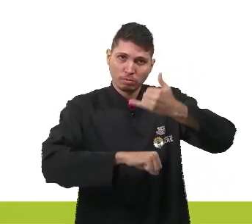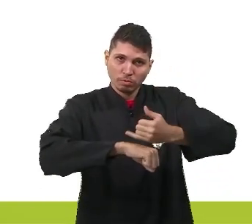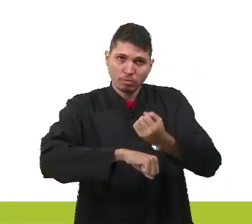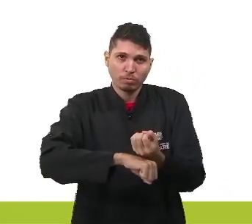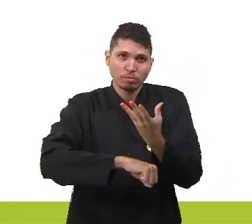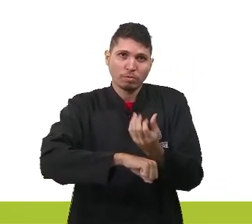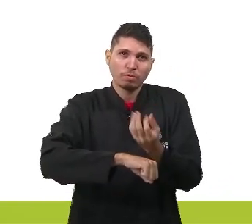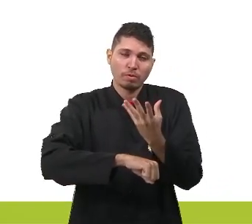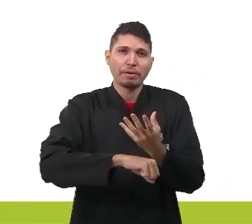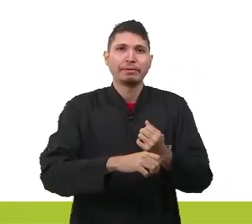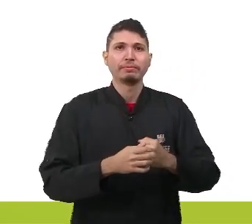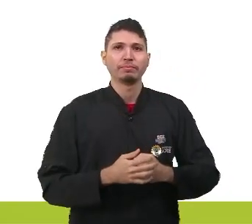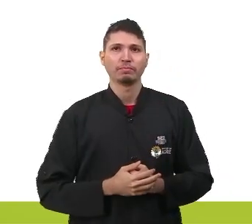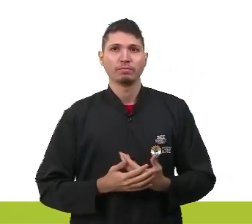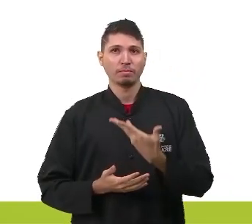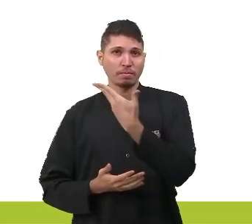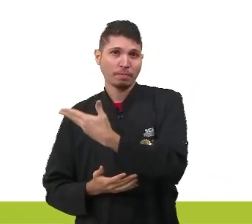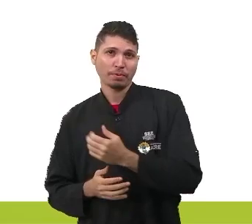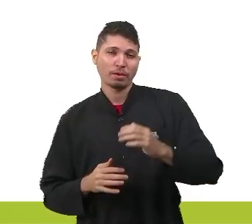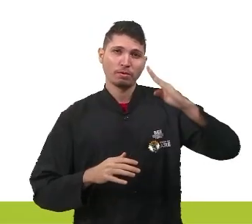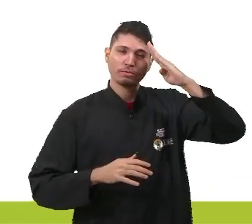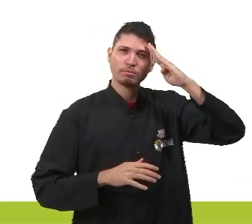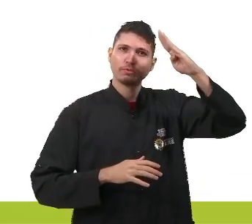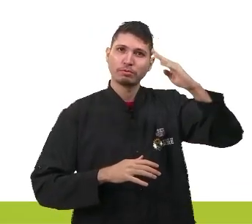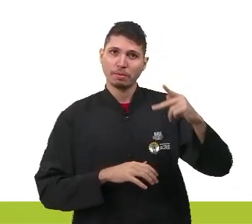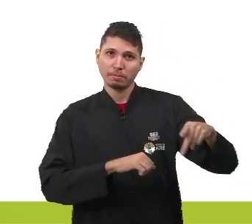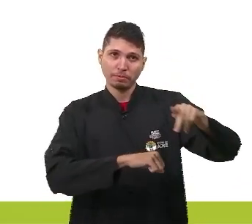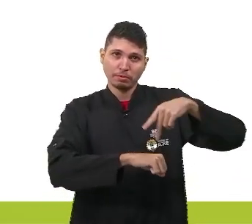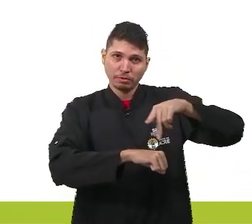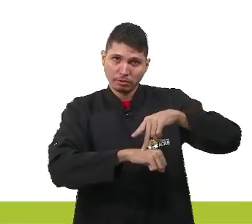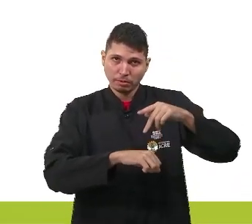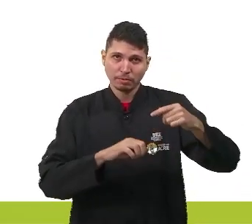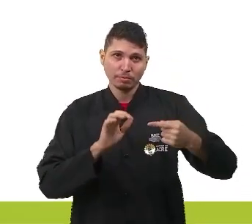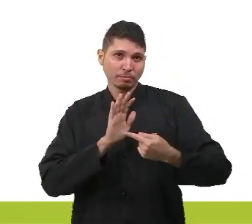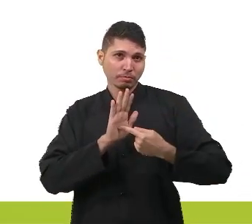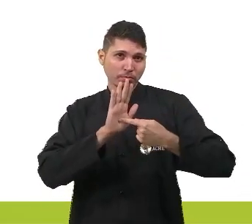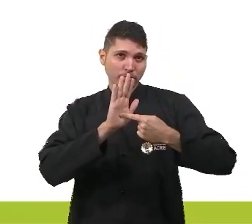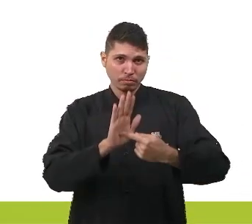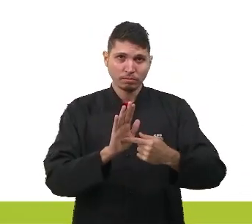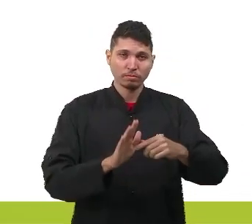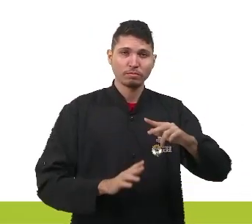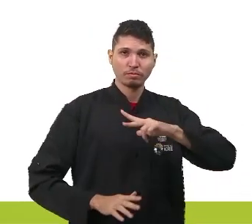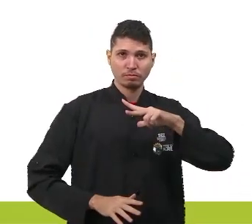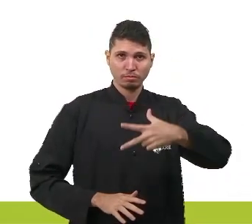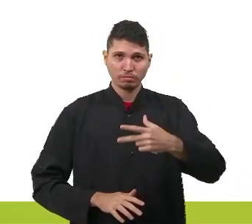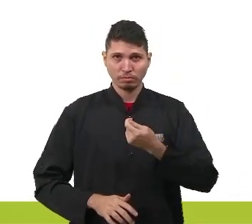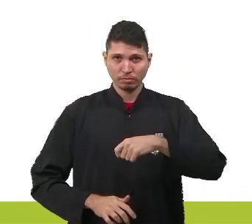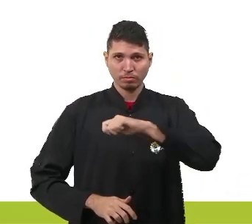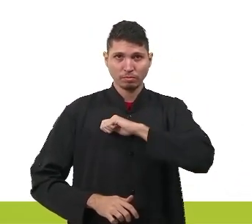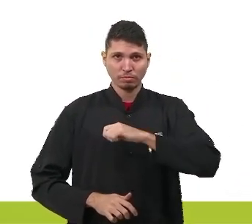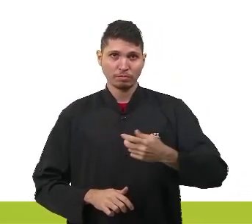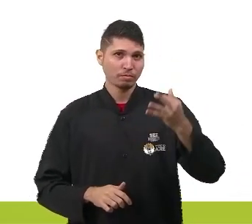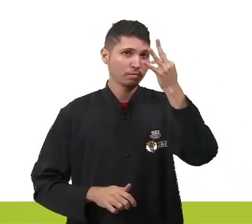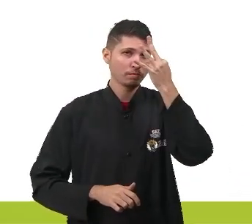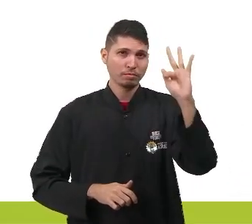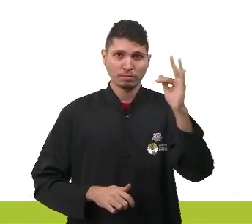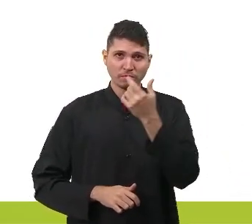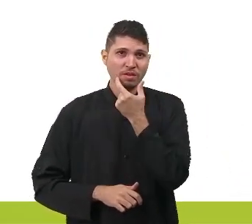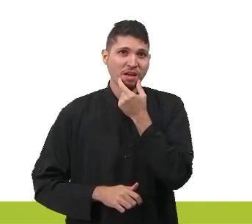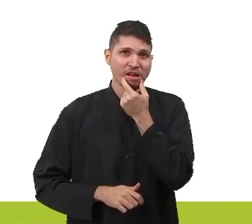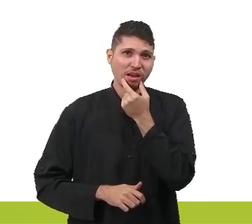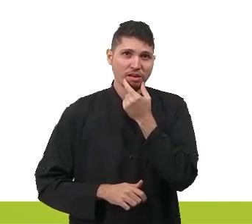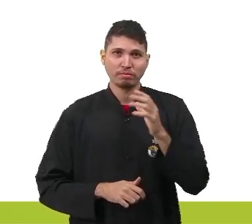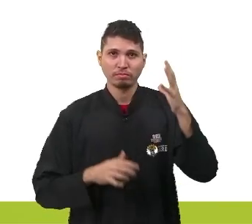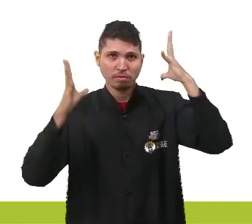preciosos. Aí aqui embaixo, os principais países representantes dessa prática foram Portugal, Espanha, França, Inglaterra